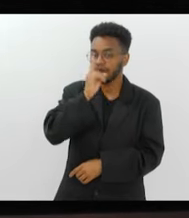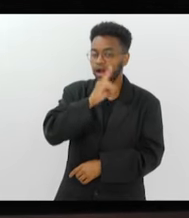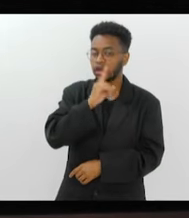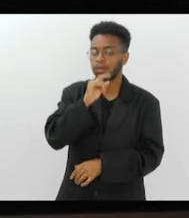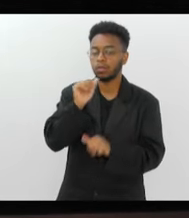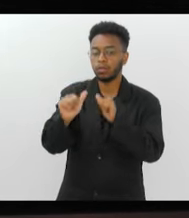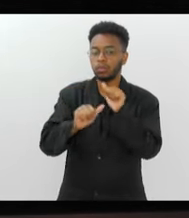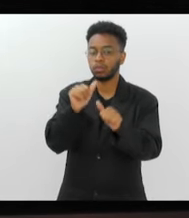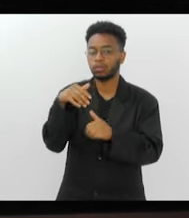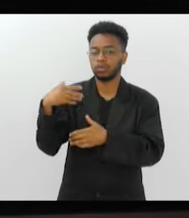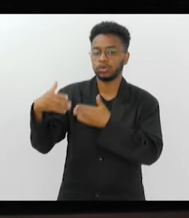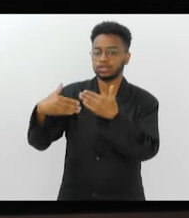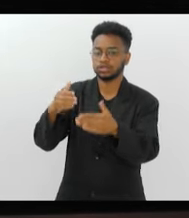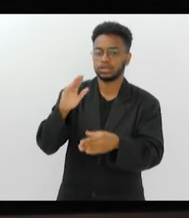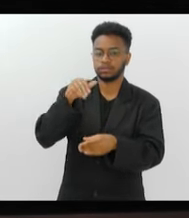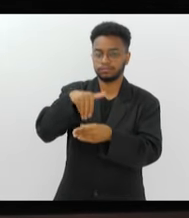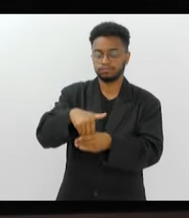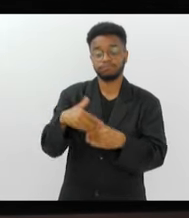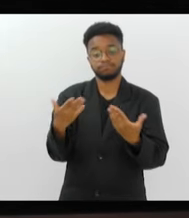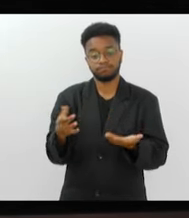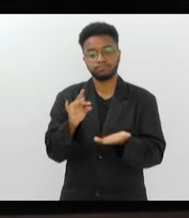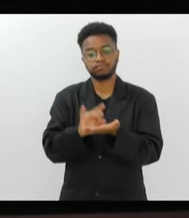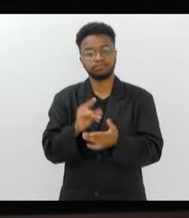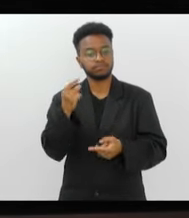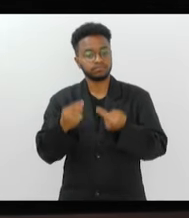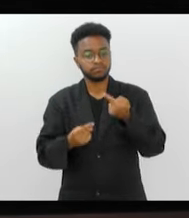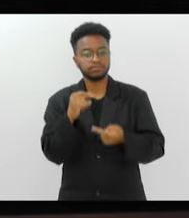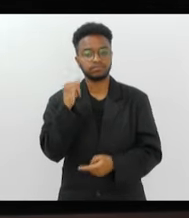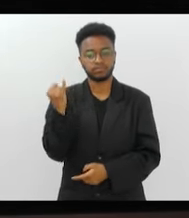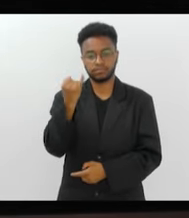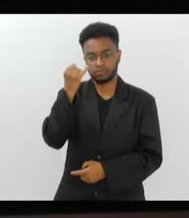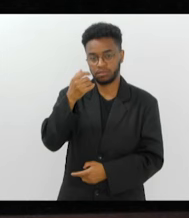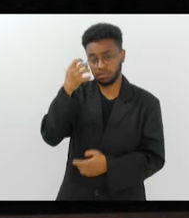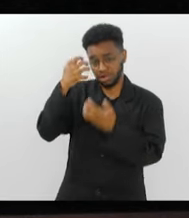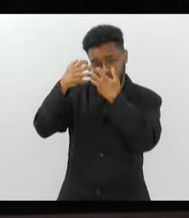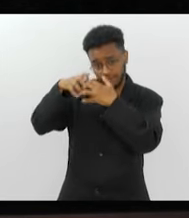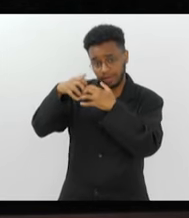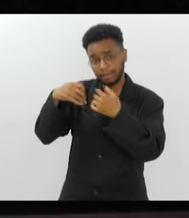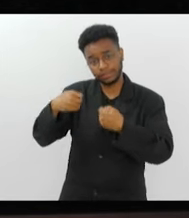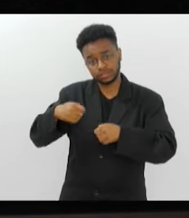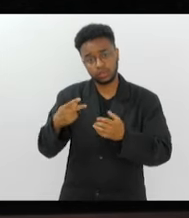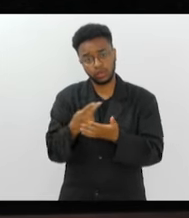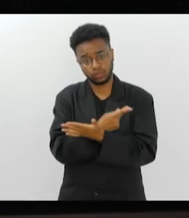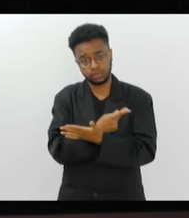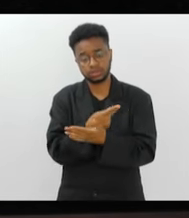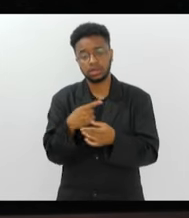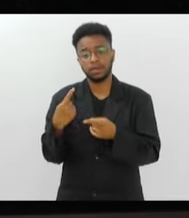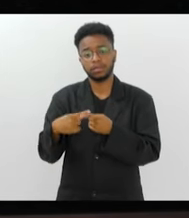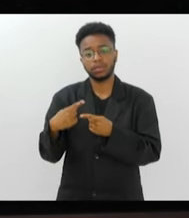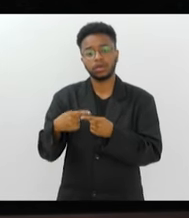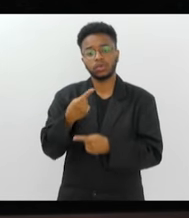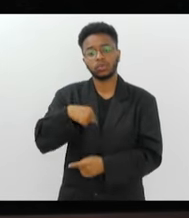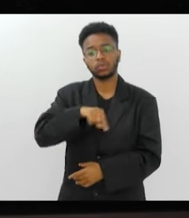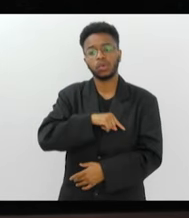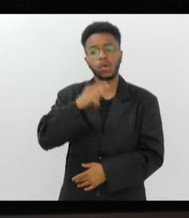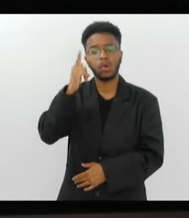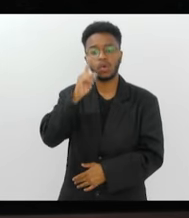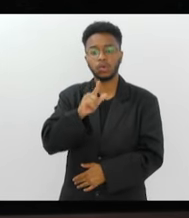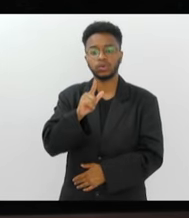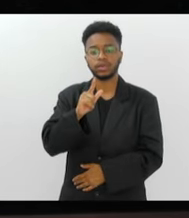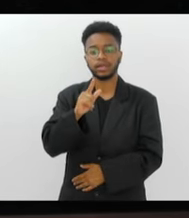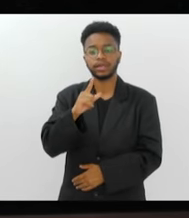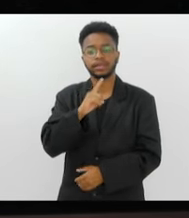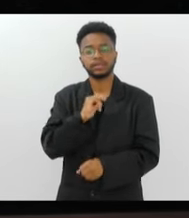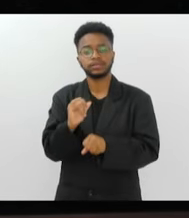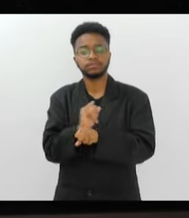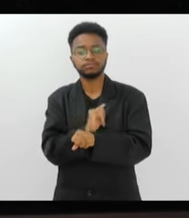eleitoral. Então, esse debate é um debate que é importante, é uma reflexão que a gente precisa fazer para que a gente tenha uma